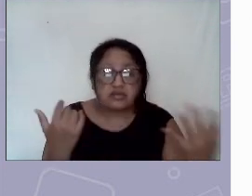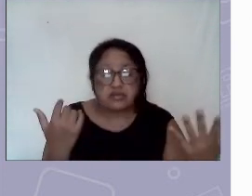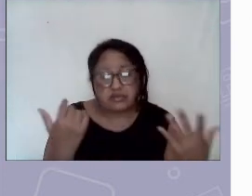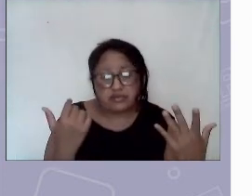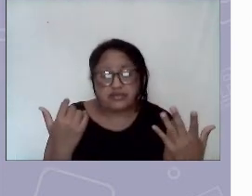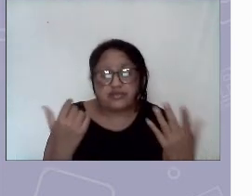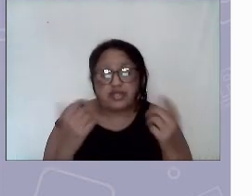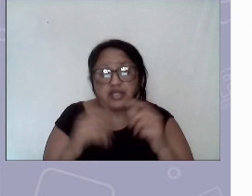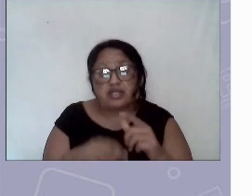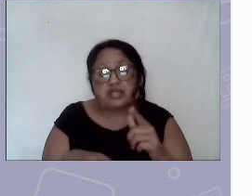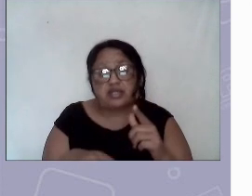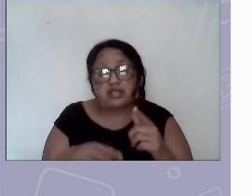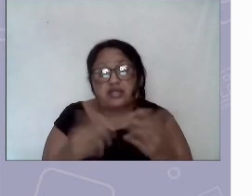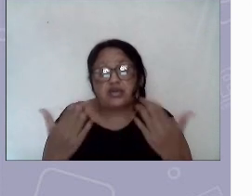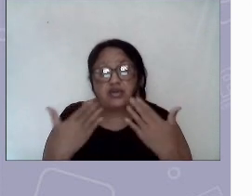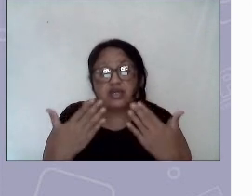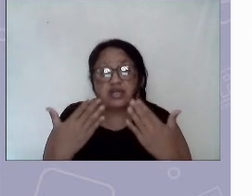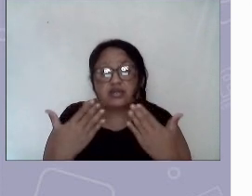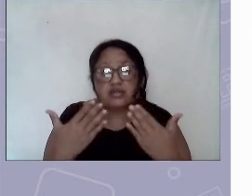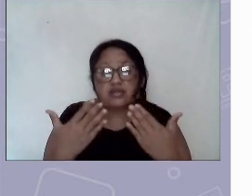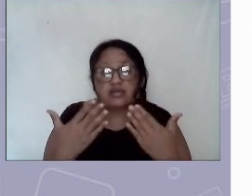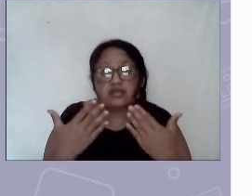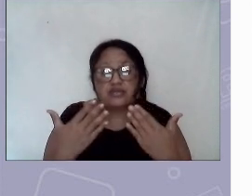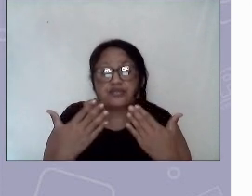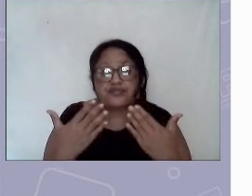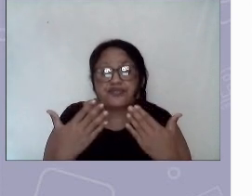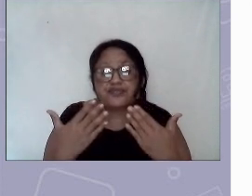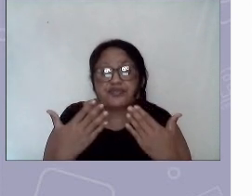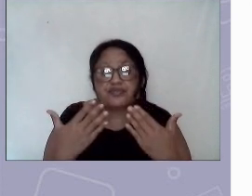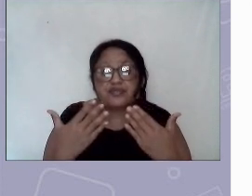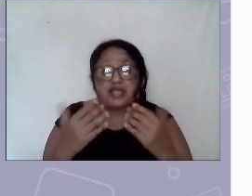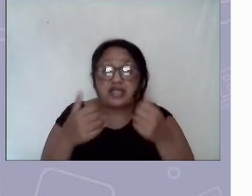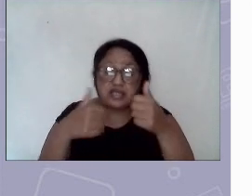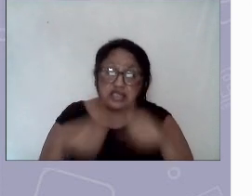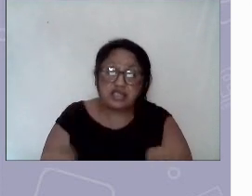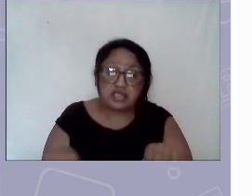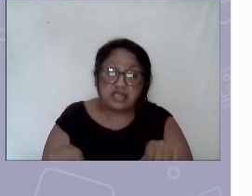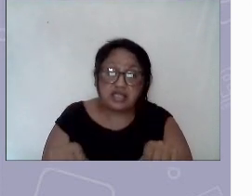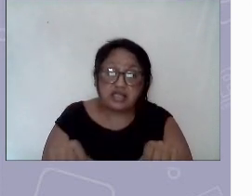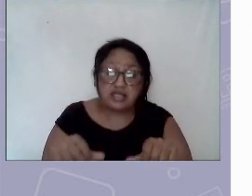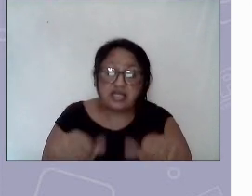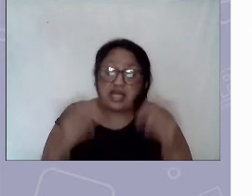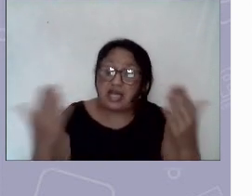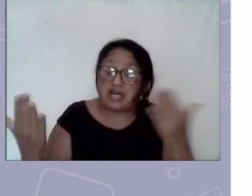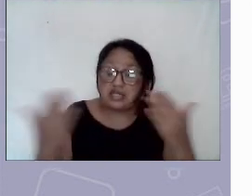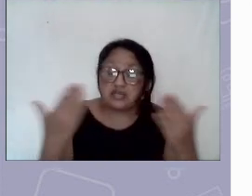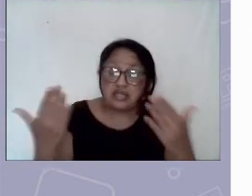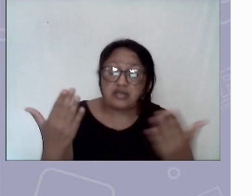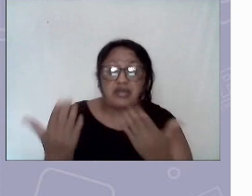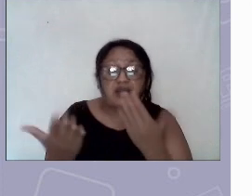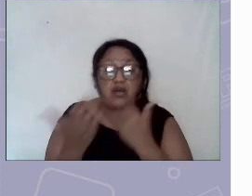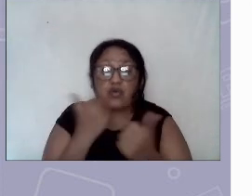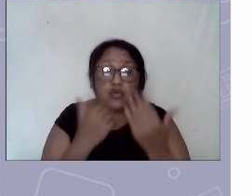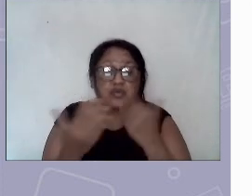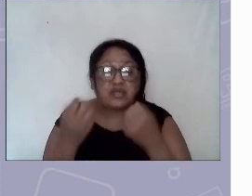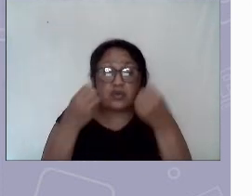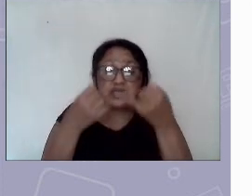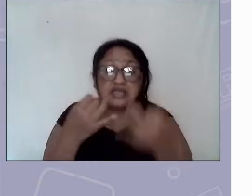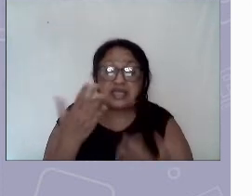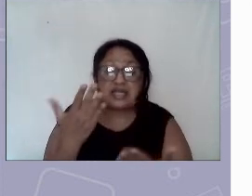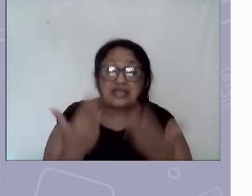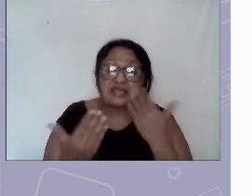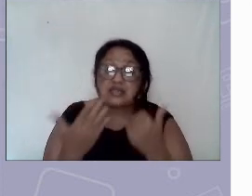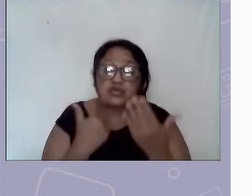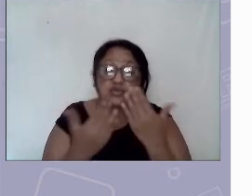calor absorvido está relacionado com a quantidade de calorias que são ingeridas por essa